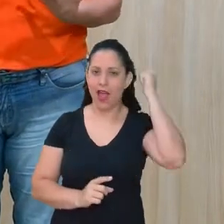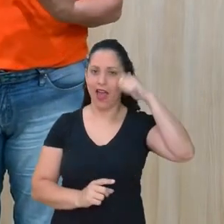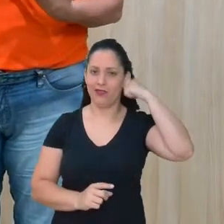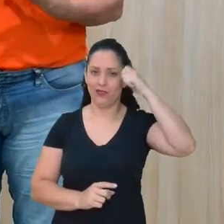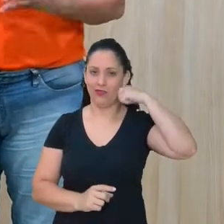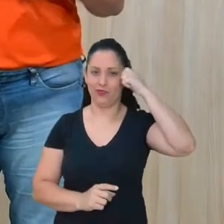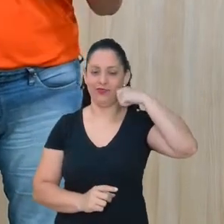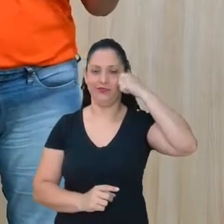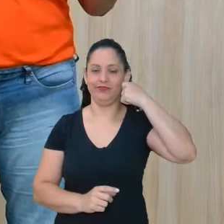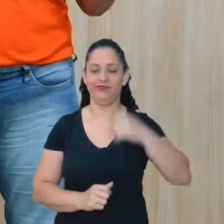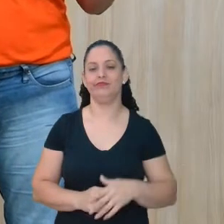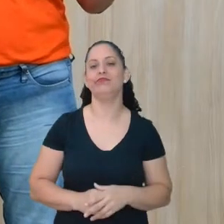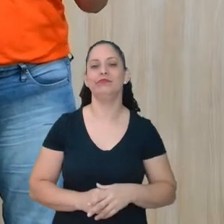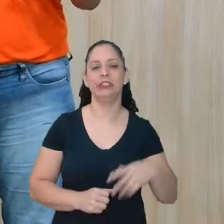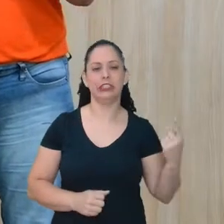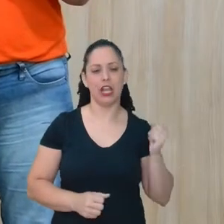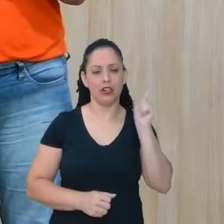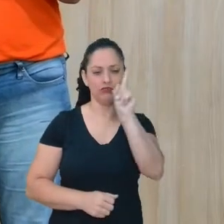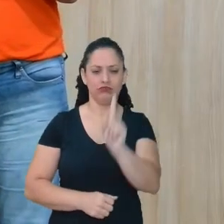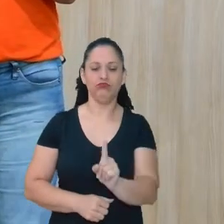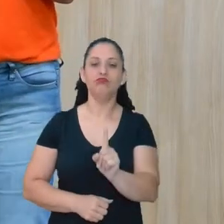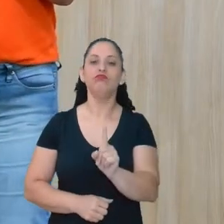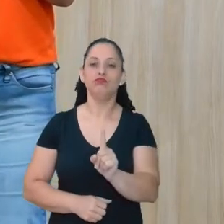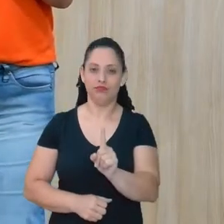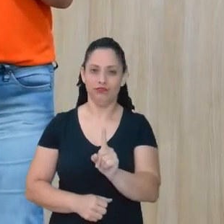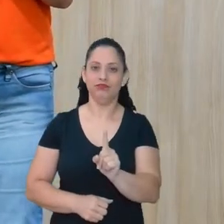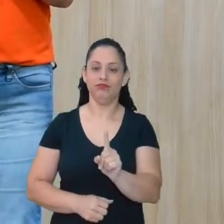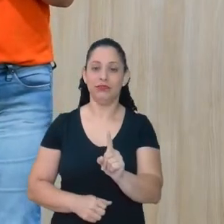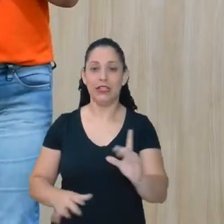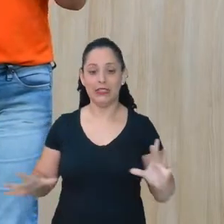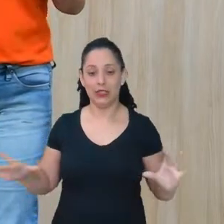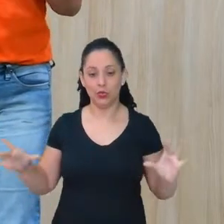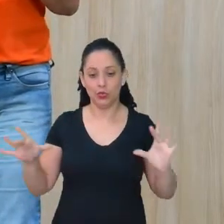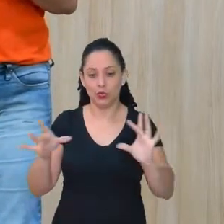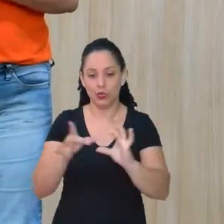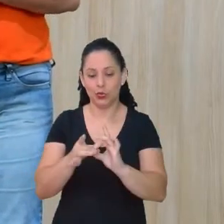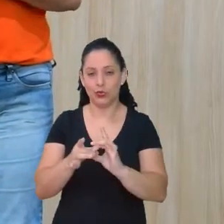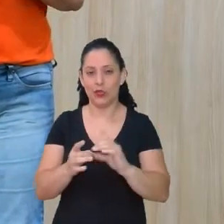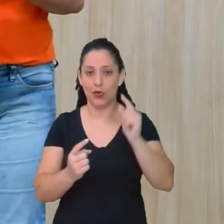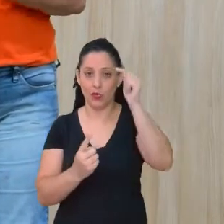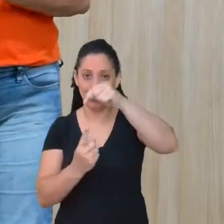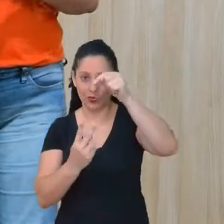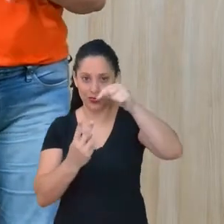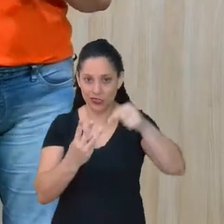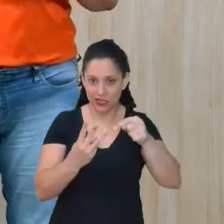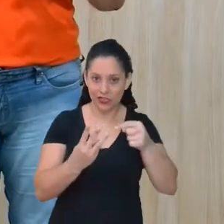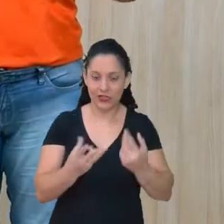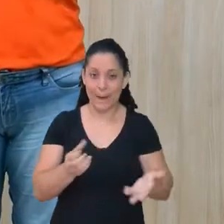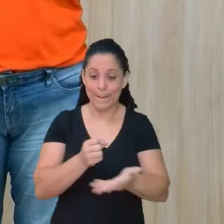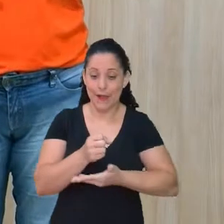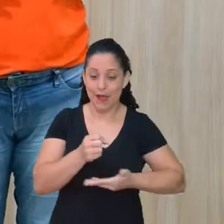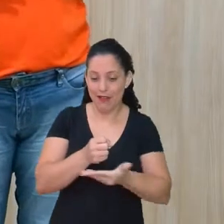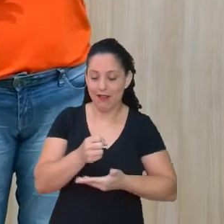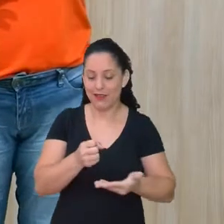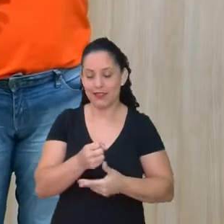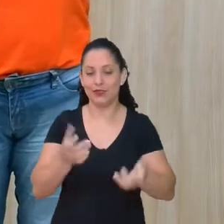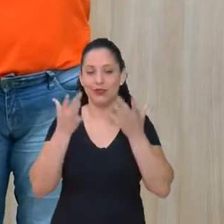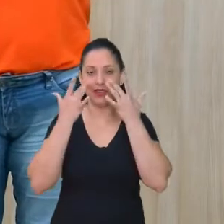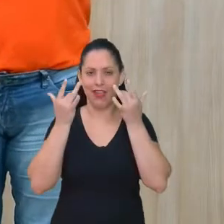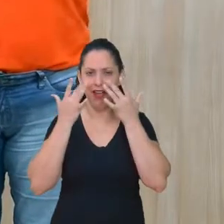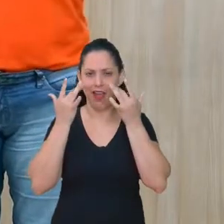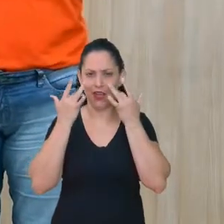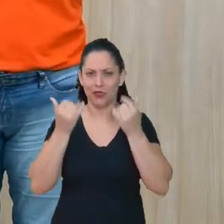atua é quem faz com essa tríade aí, esse tripé é a base do teatro, seja ele